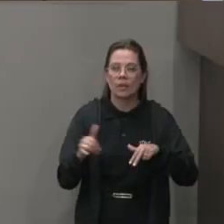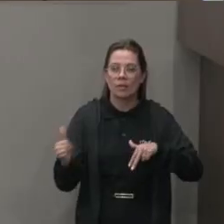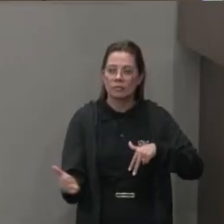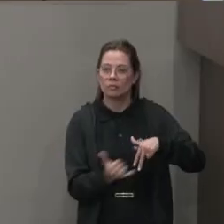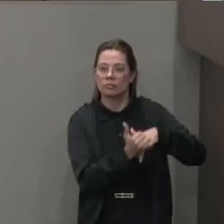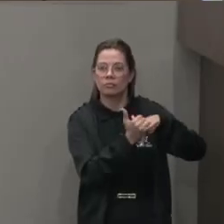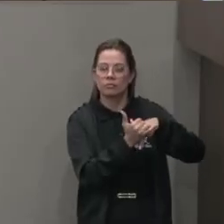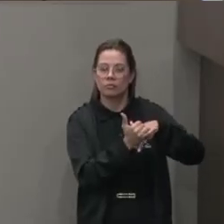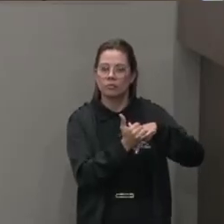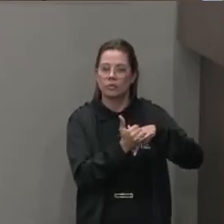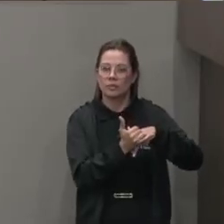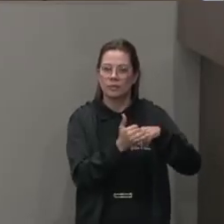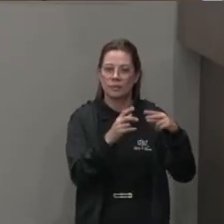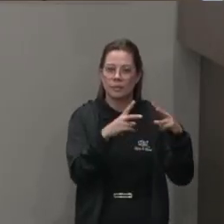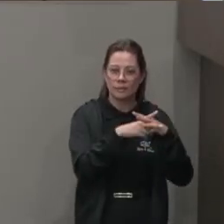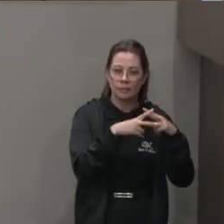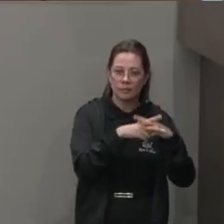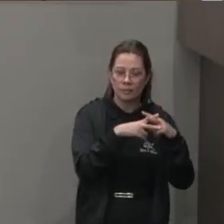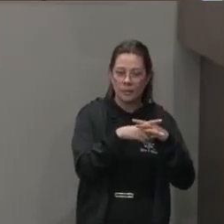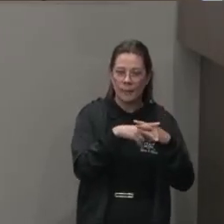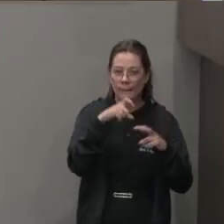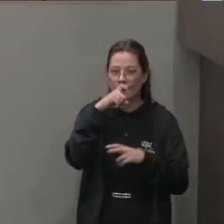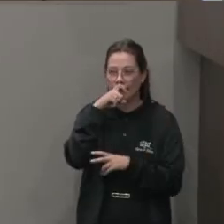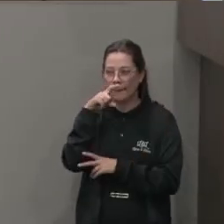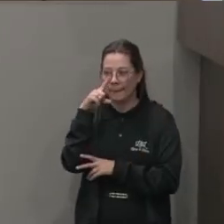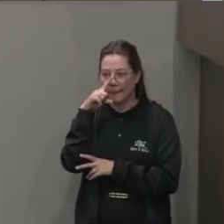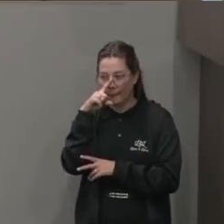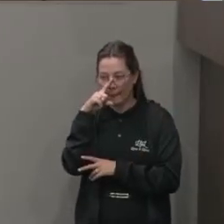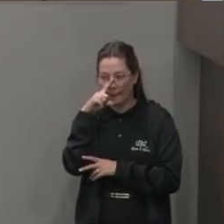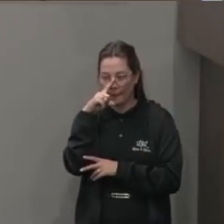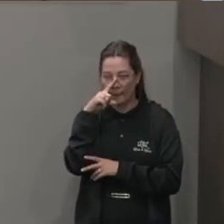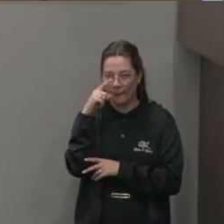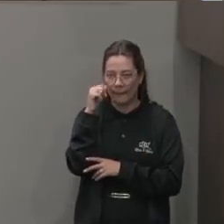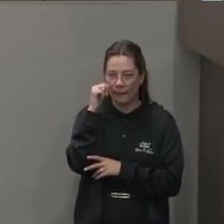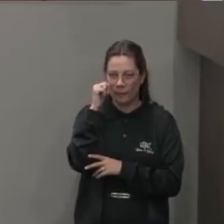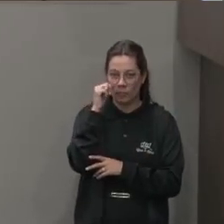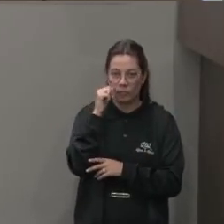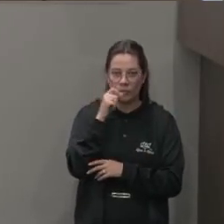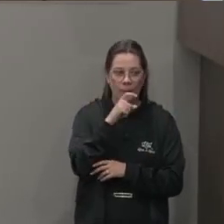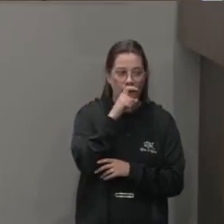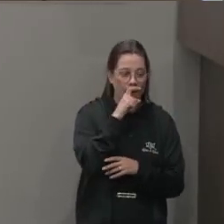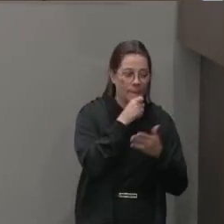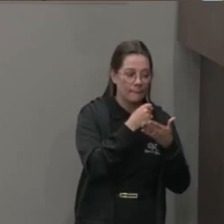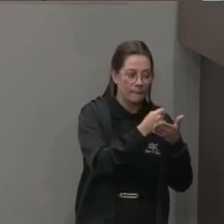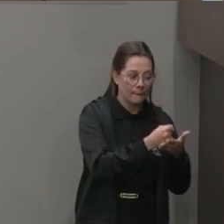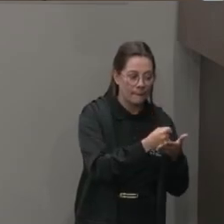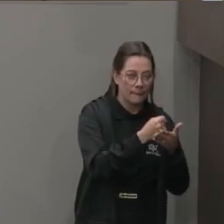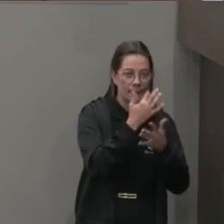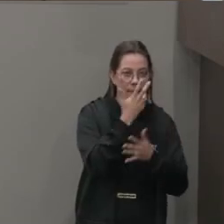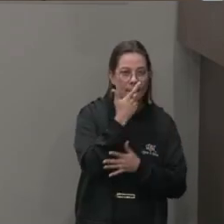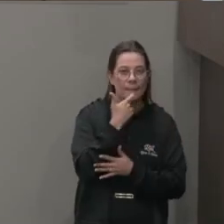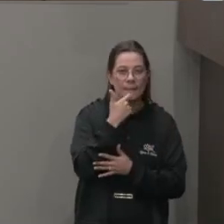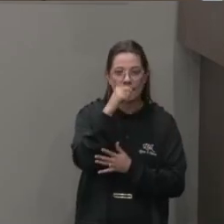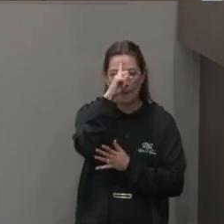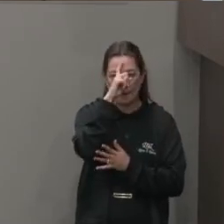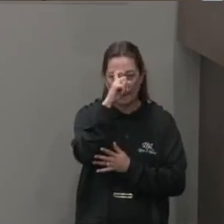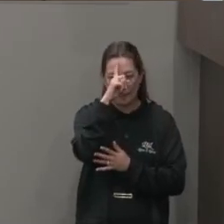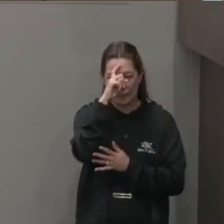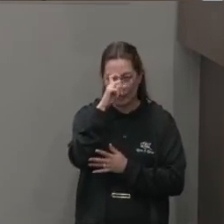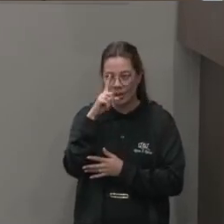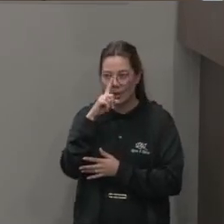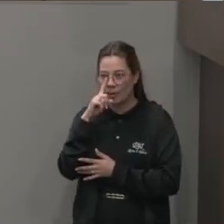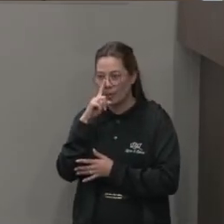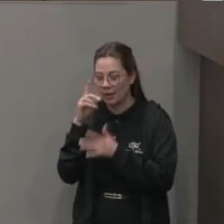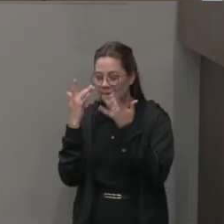uma briga entre o pai e uma mãe, que o pai foi levar a criança no hospital, a mãe não